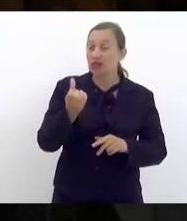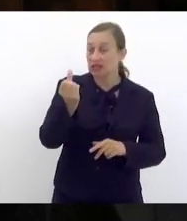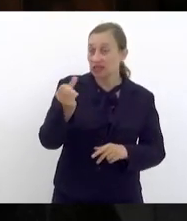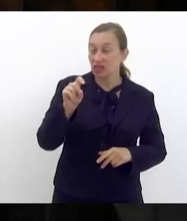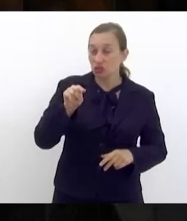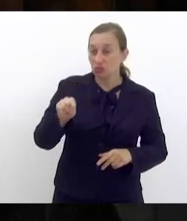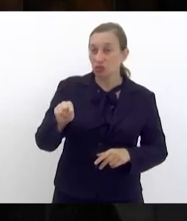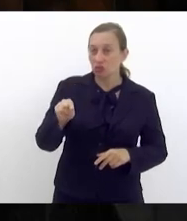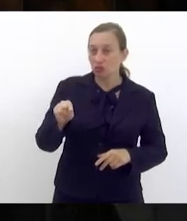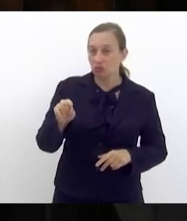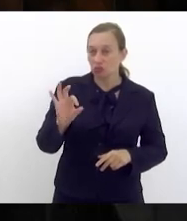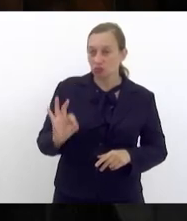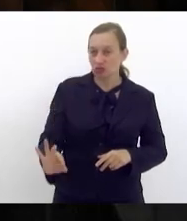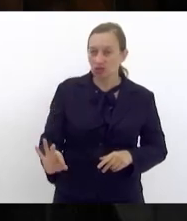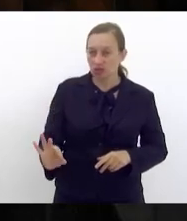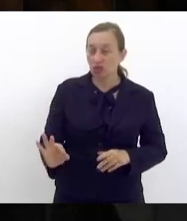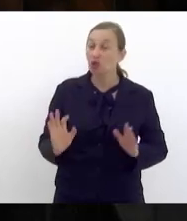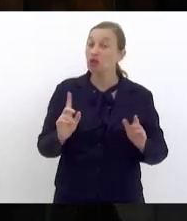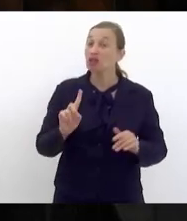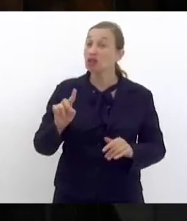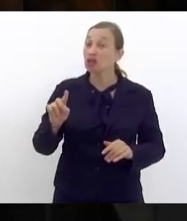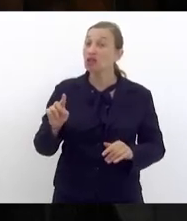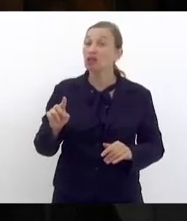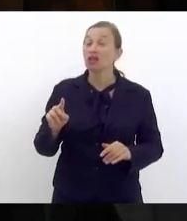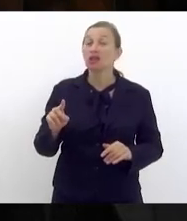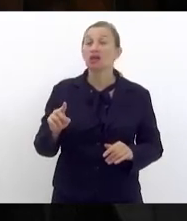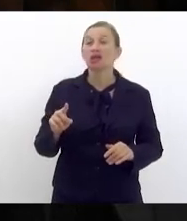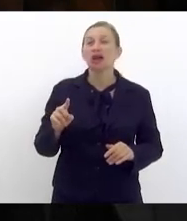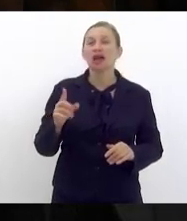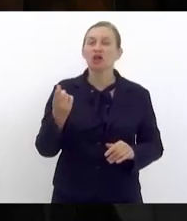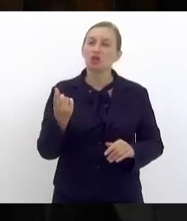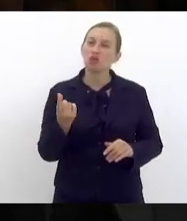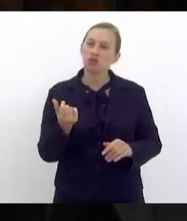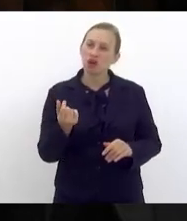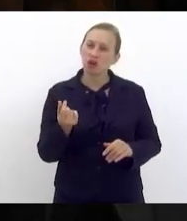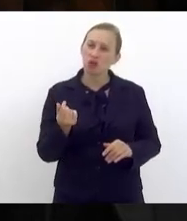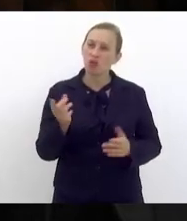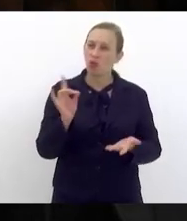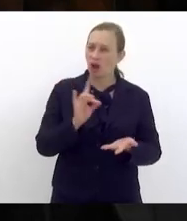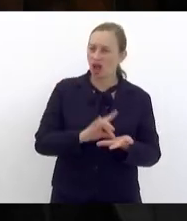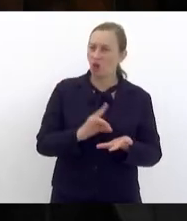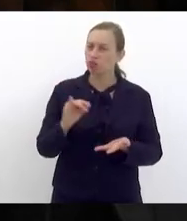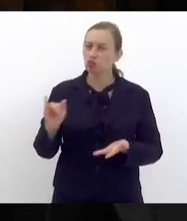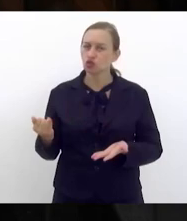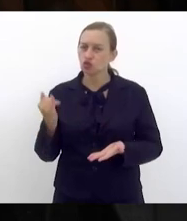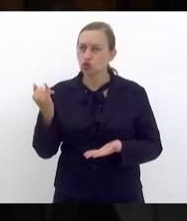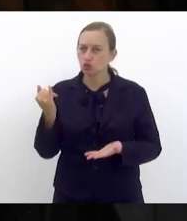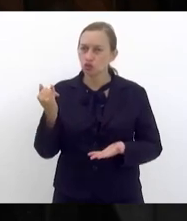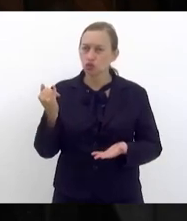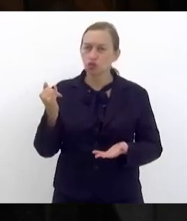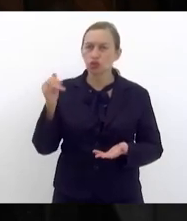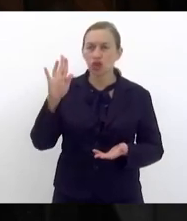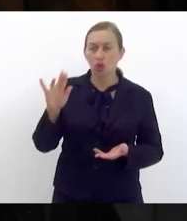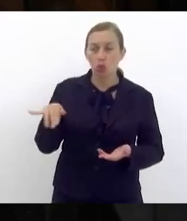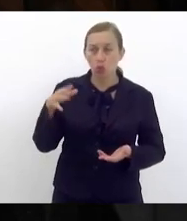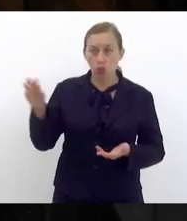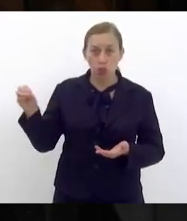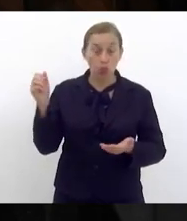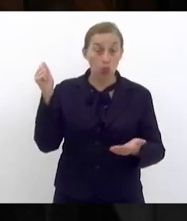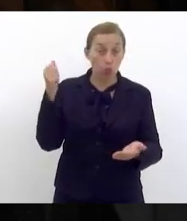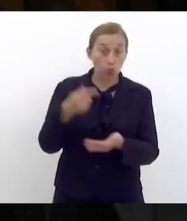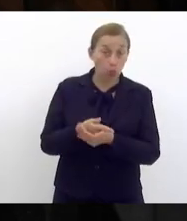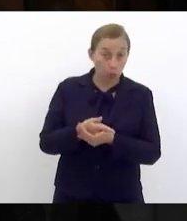pontos percentuais, logo a taxa real de juros que a União está